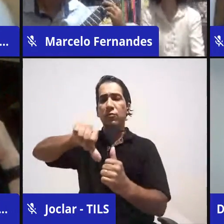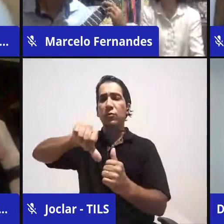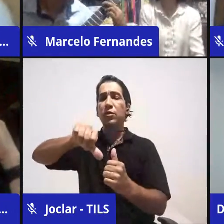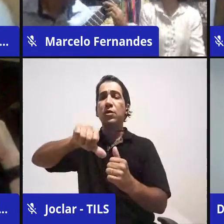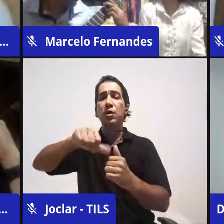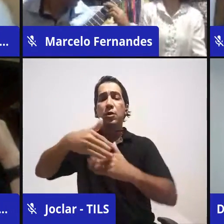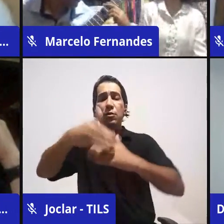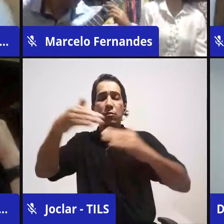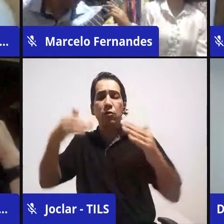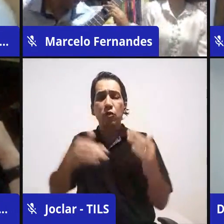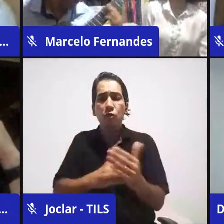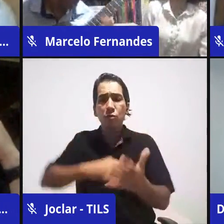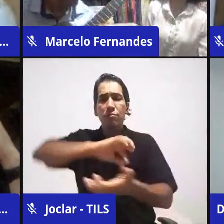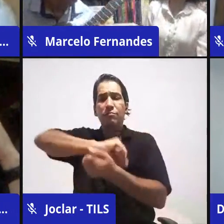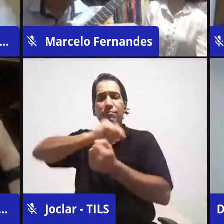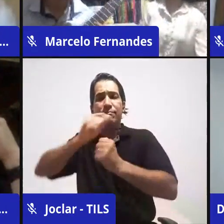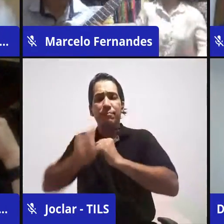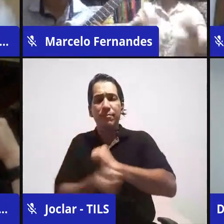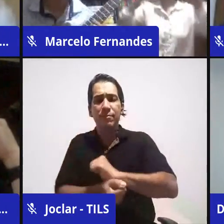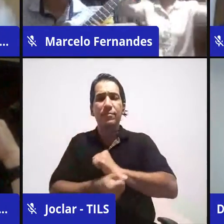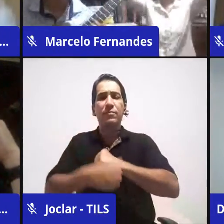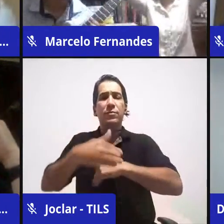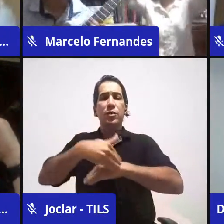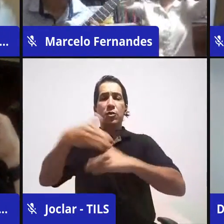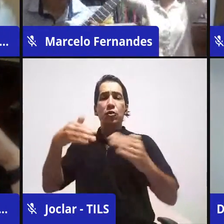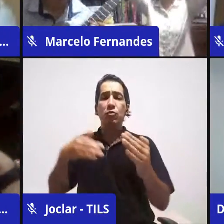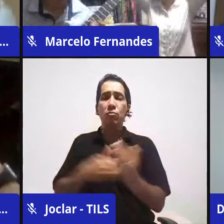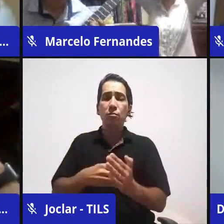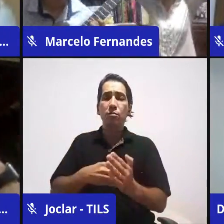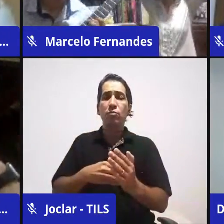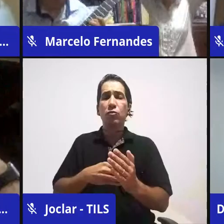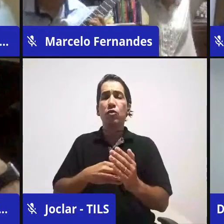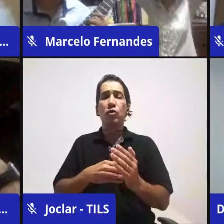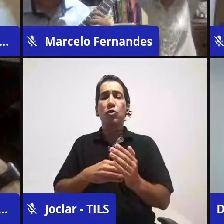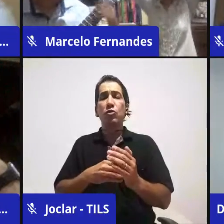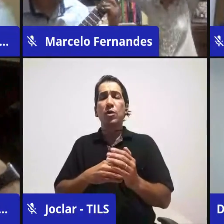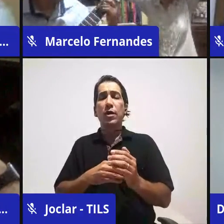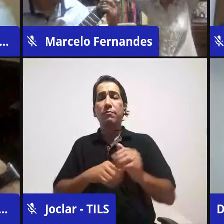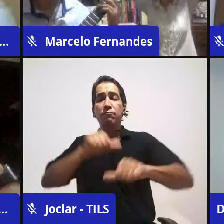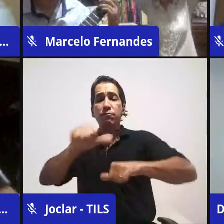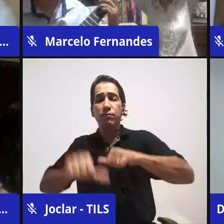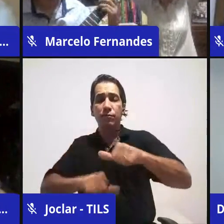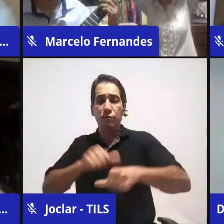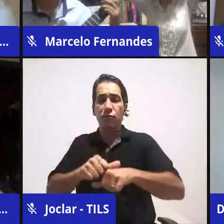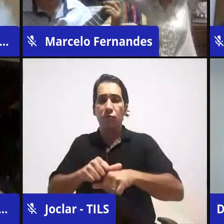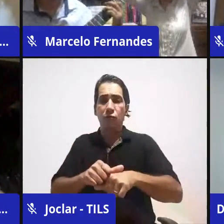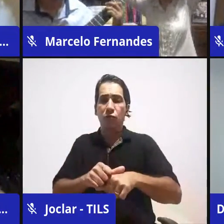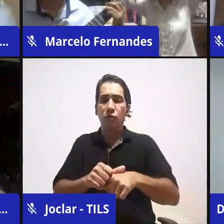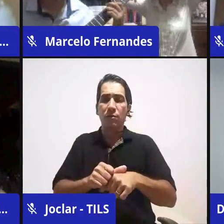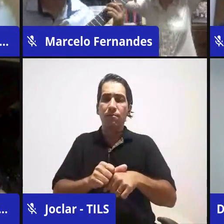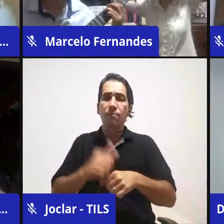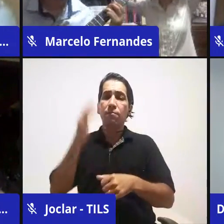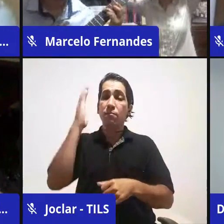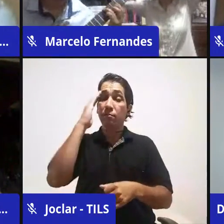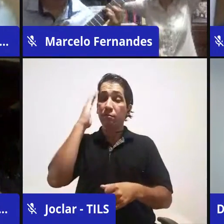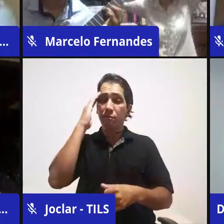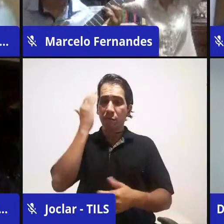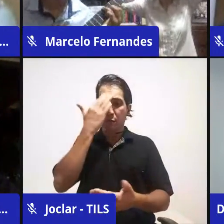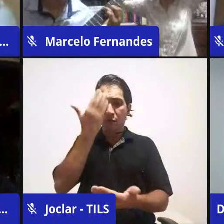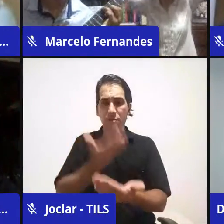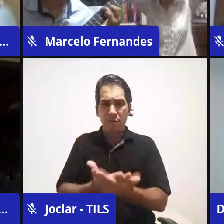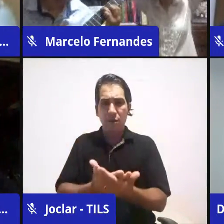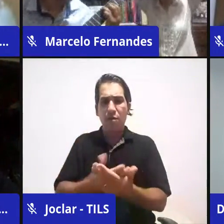espero que o quarto EGEDIN ele contribua para que possamos nos movimentar rumo ao que há de melhor, né?